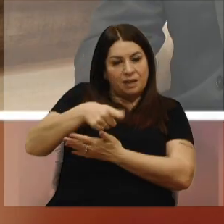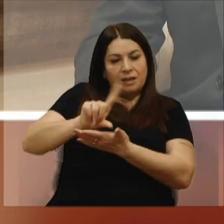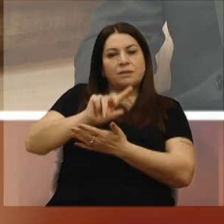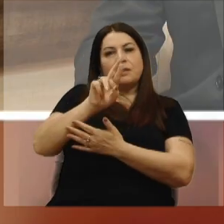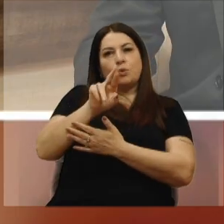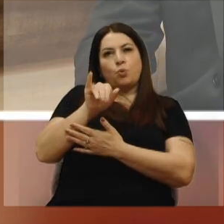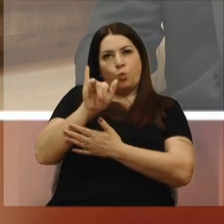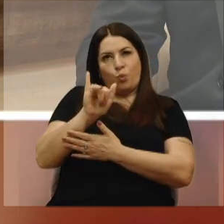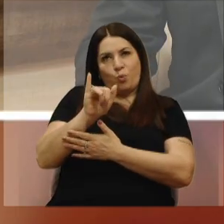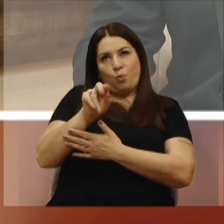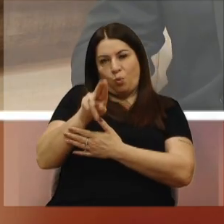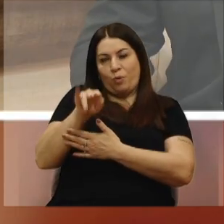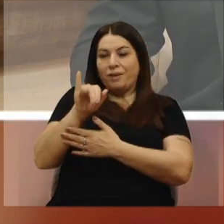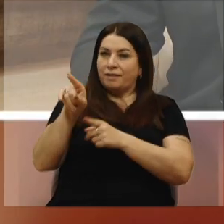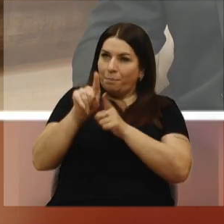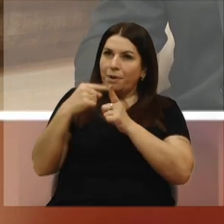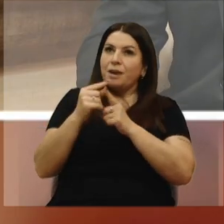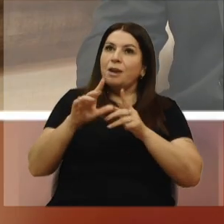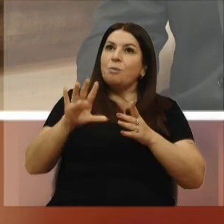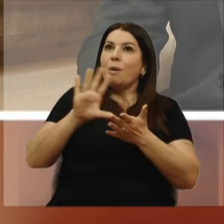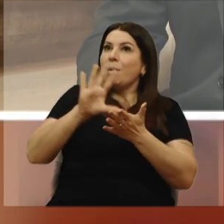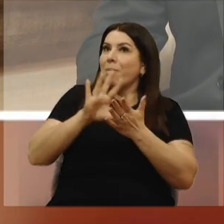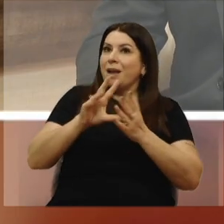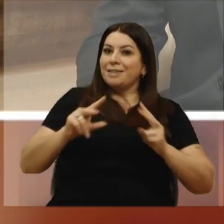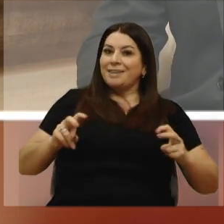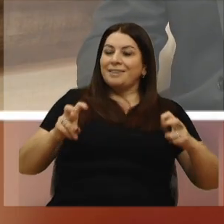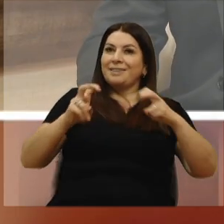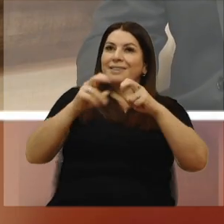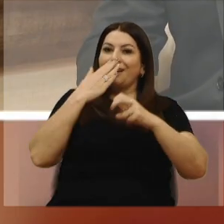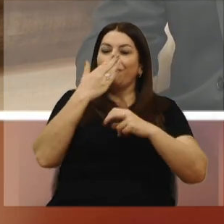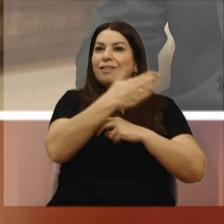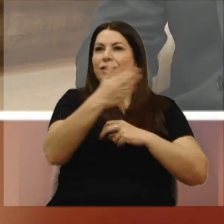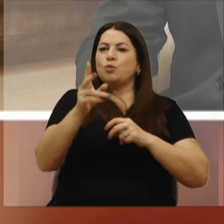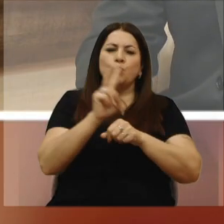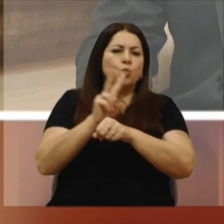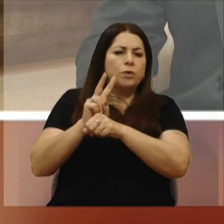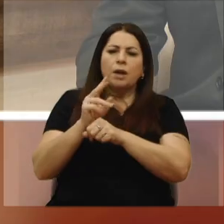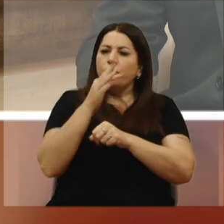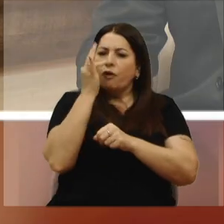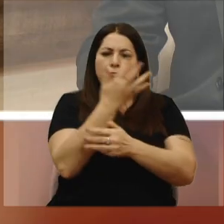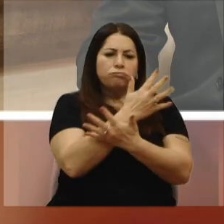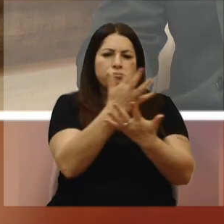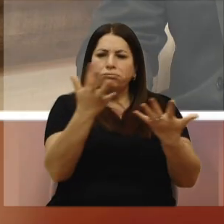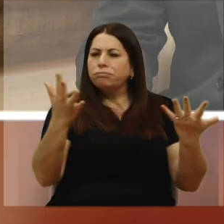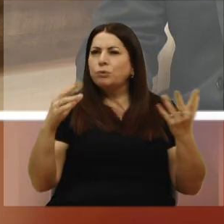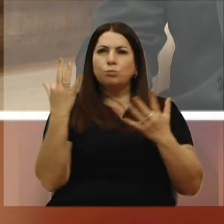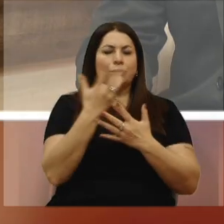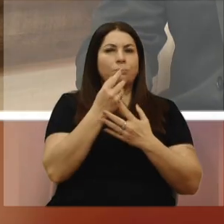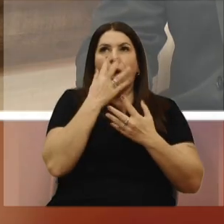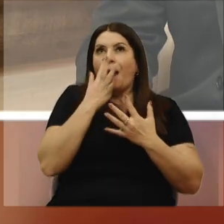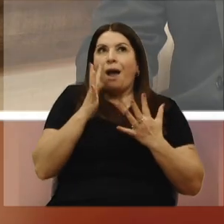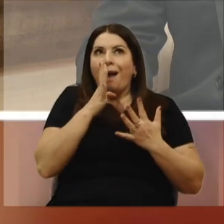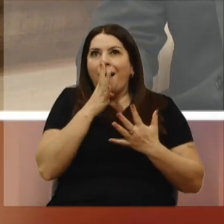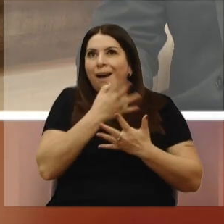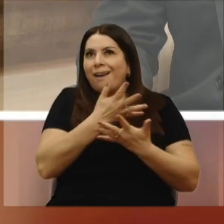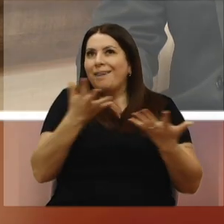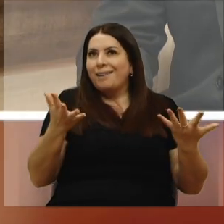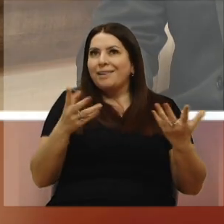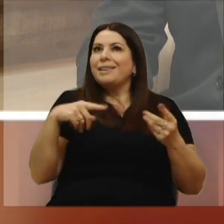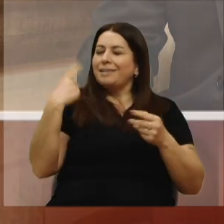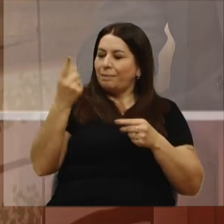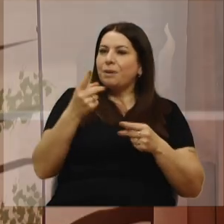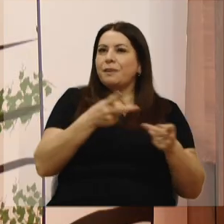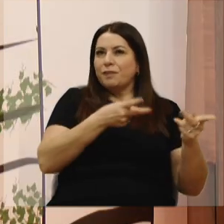Rui Barbosa, Praça Dante Alighieri, que era uma praça absolutamente muito bem cuidada, assim, com ajardinamento, que realmente encantava.